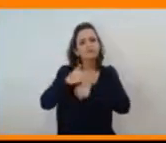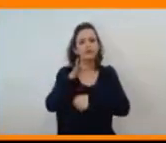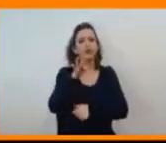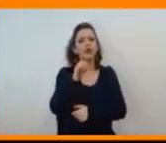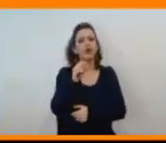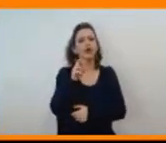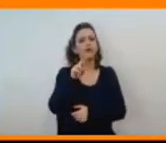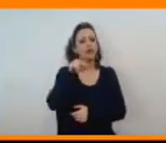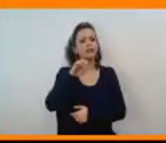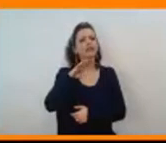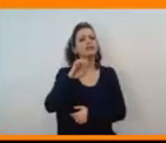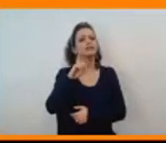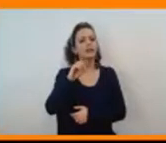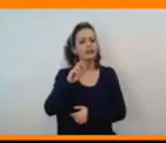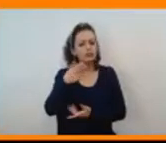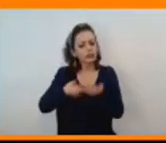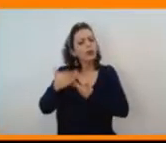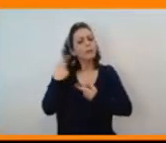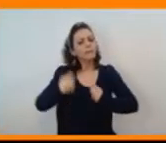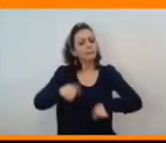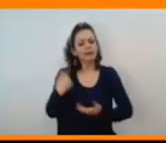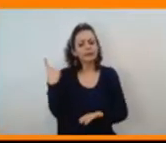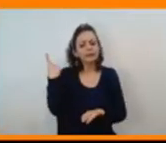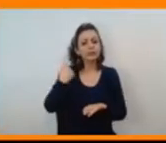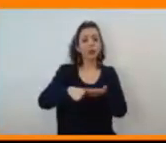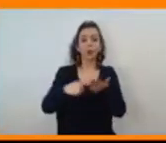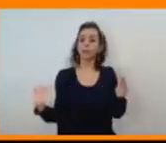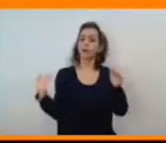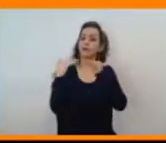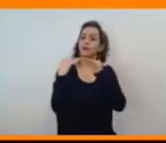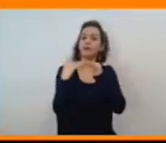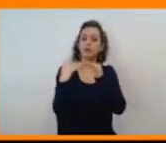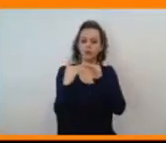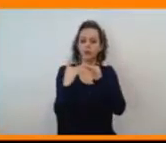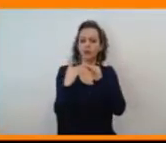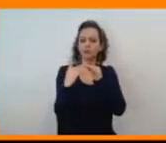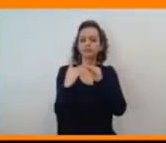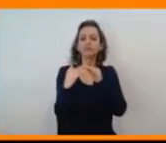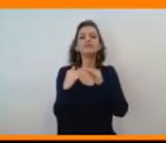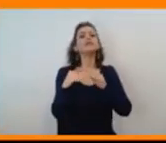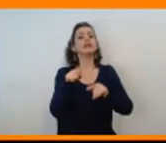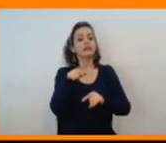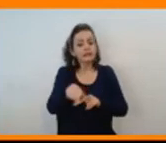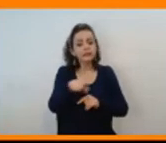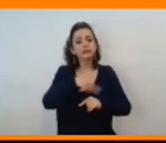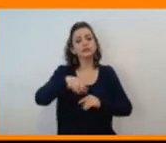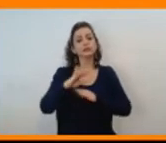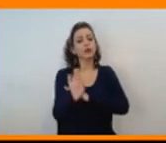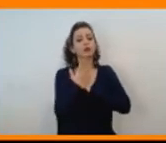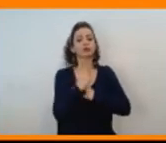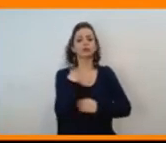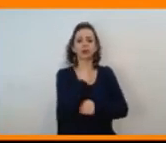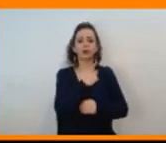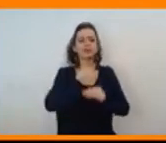construídos e consequentemente isso acaba ajudando a gente a a ter mais ações com impacto social